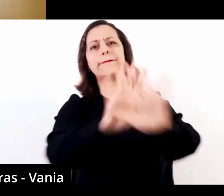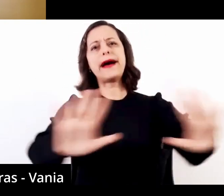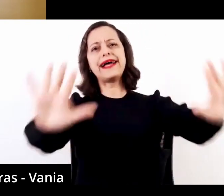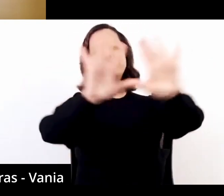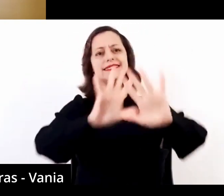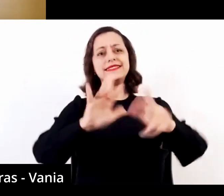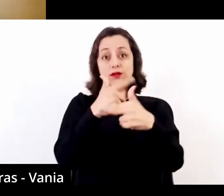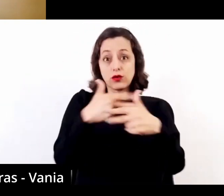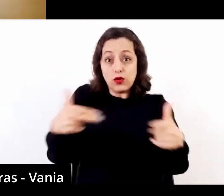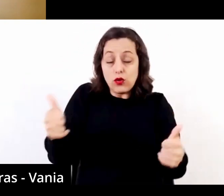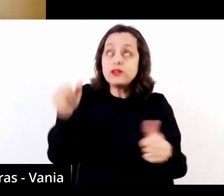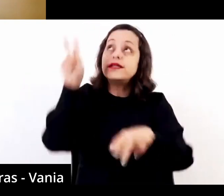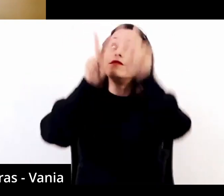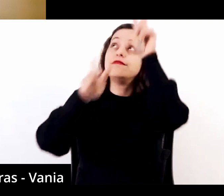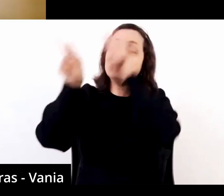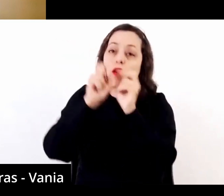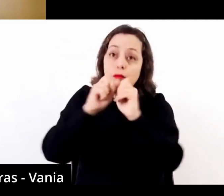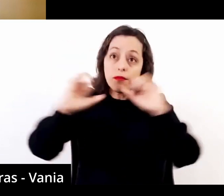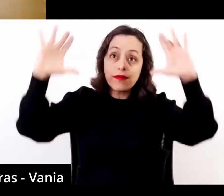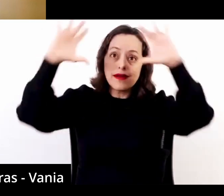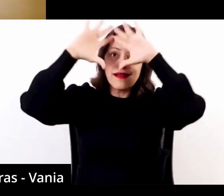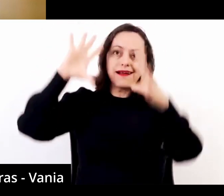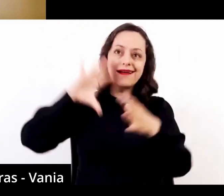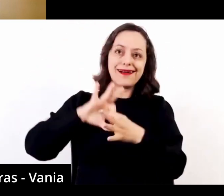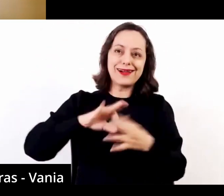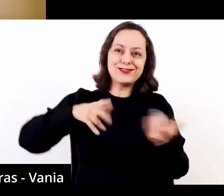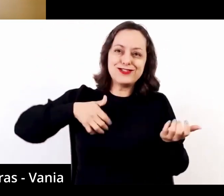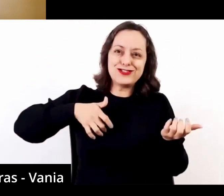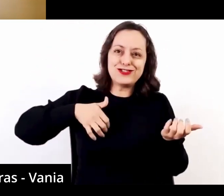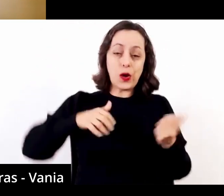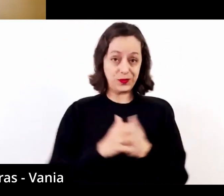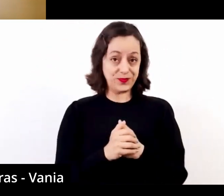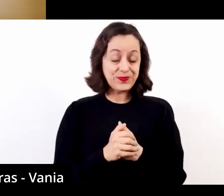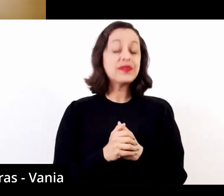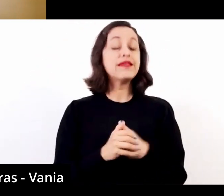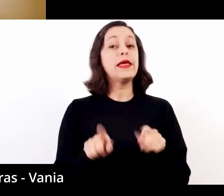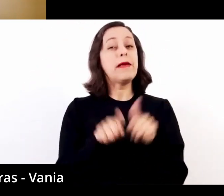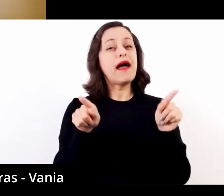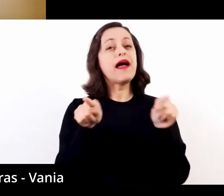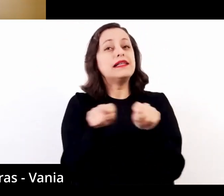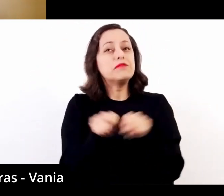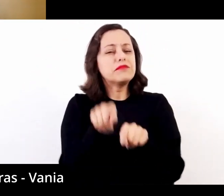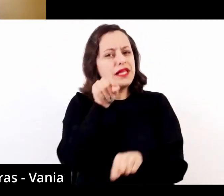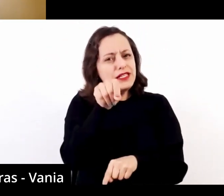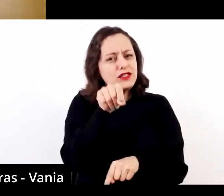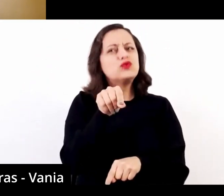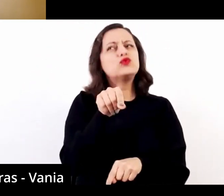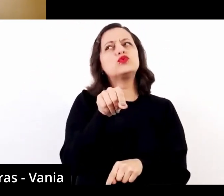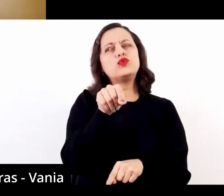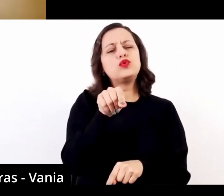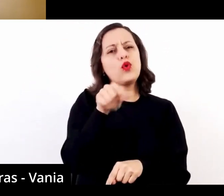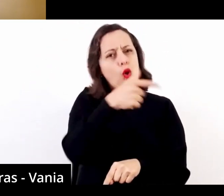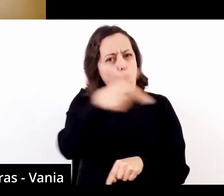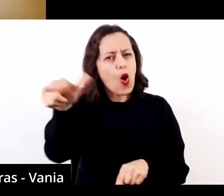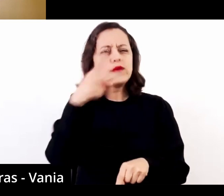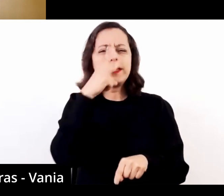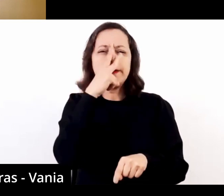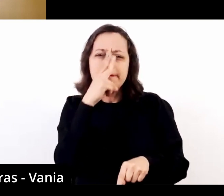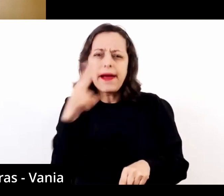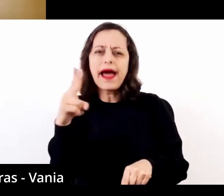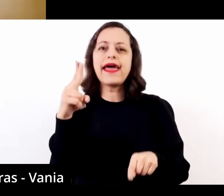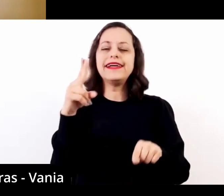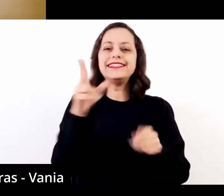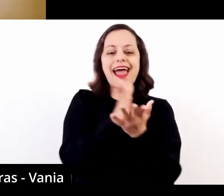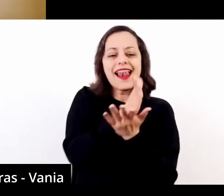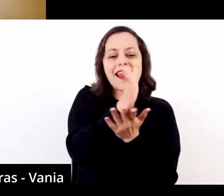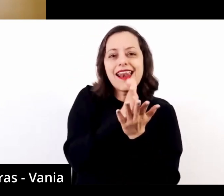mesmo com outras referências visuais. Mas apesar disso, devem existir outros pios condutores e eu